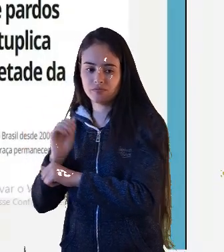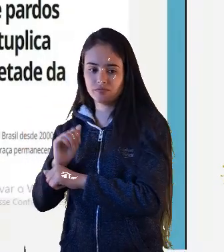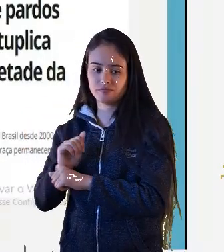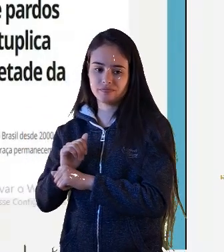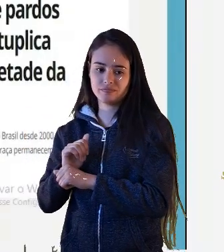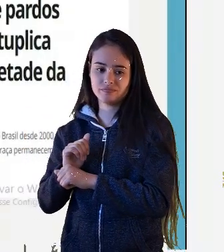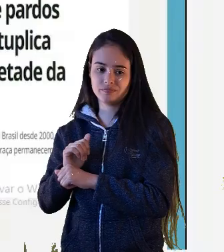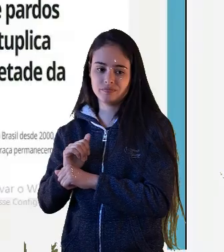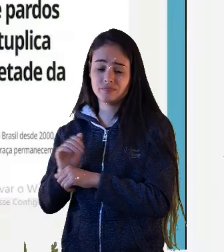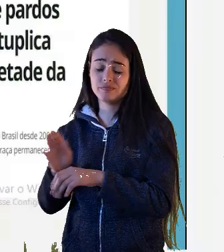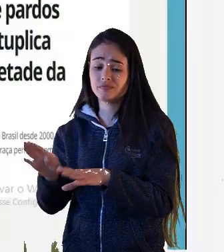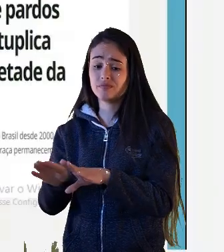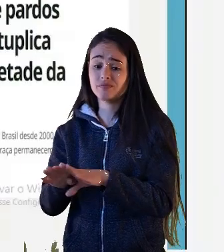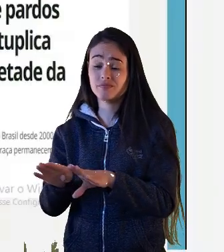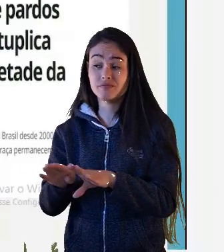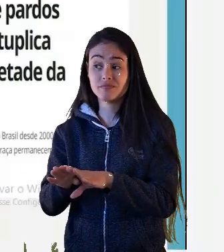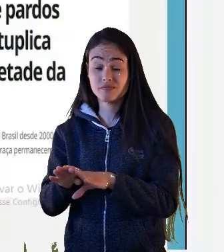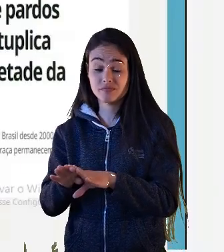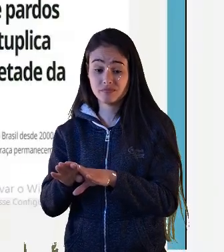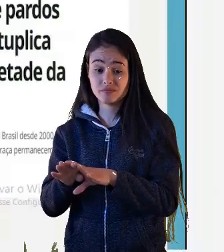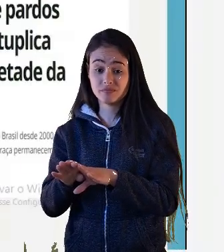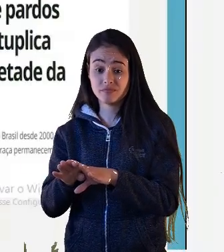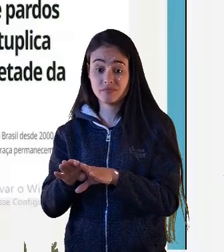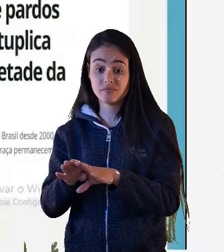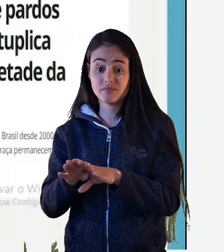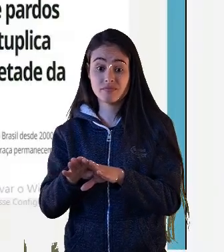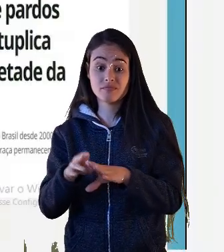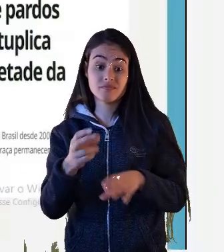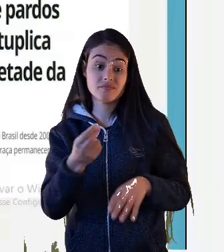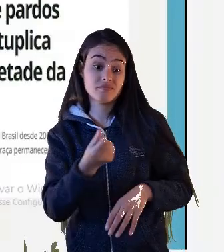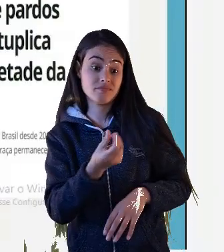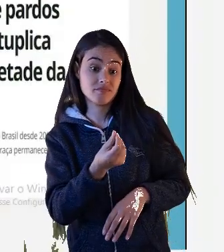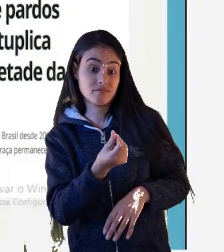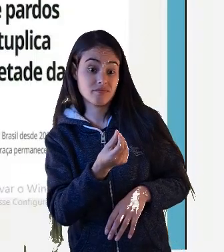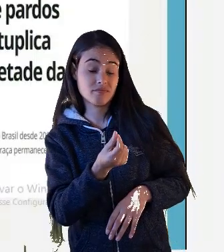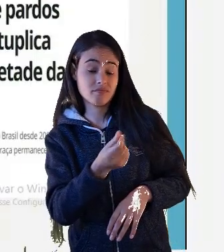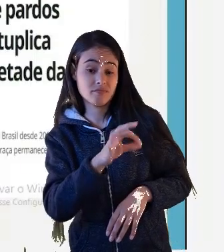quintuplicando depois das cotas, né? Isso é fruto